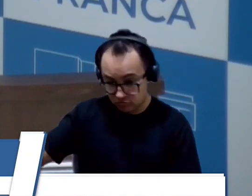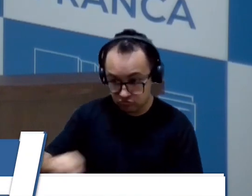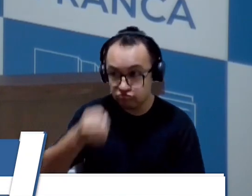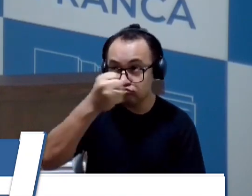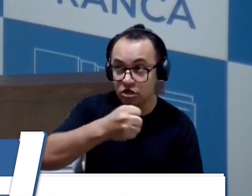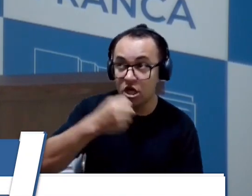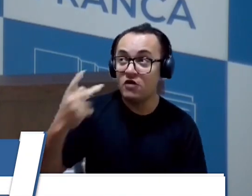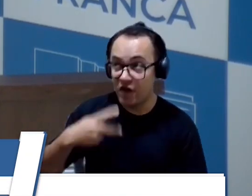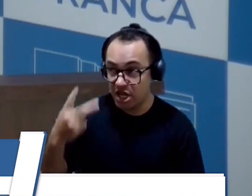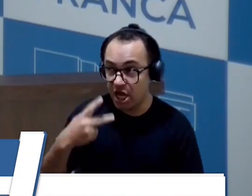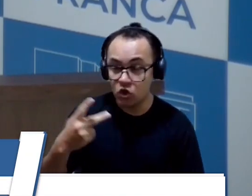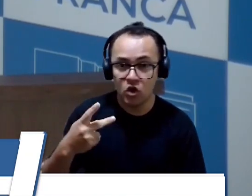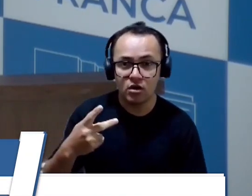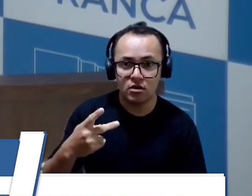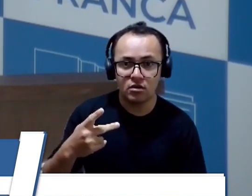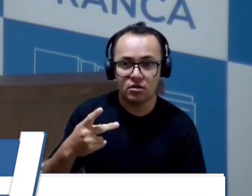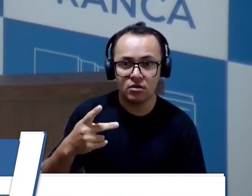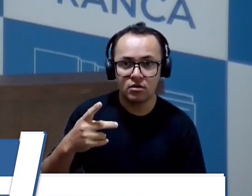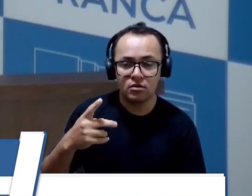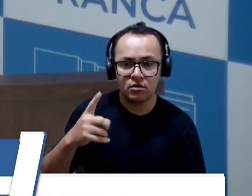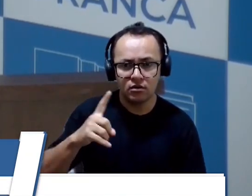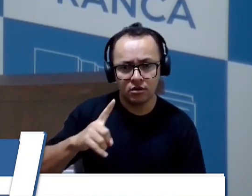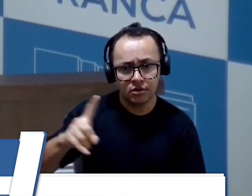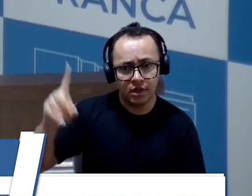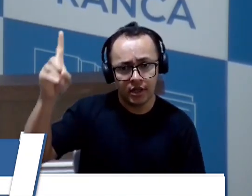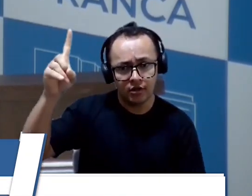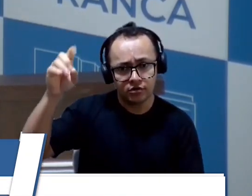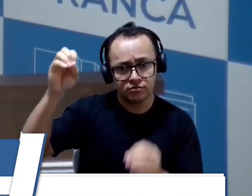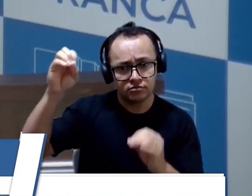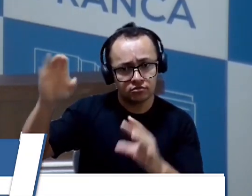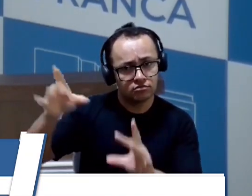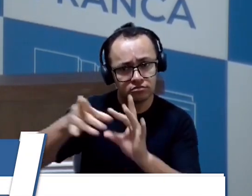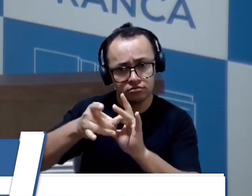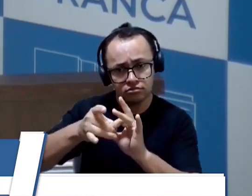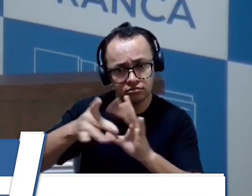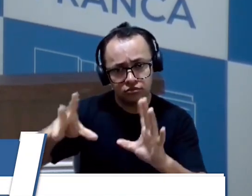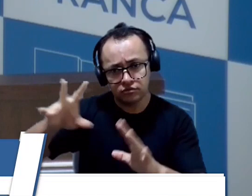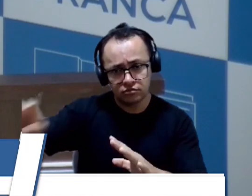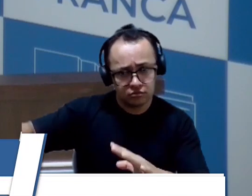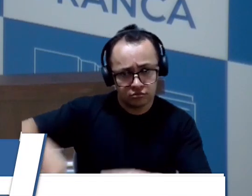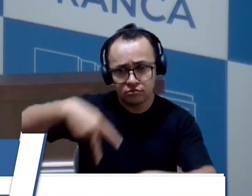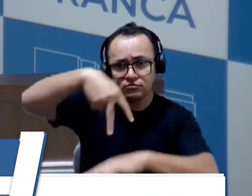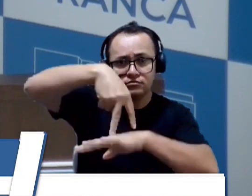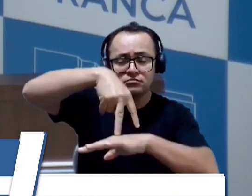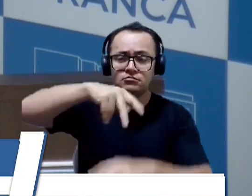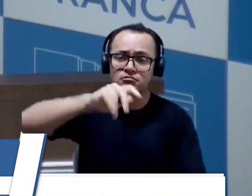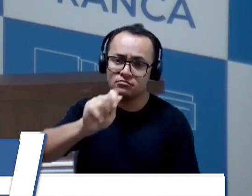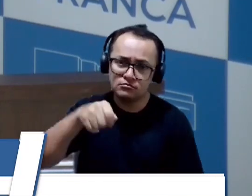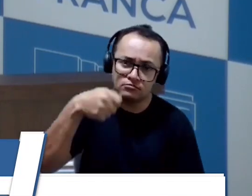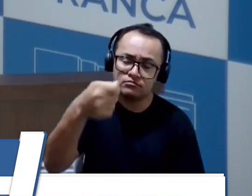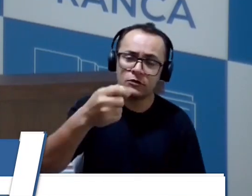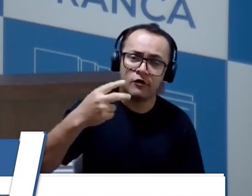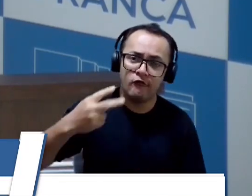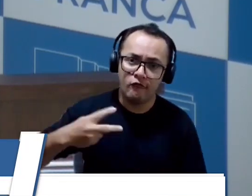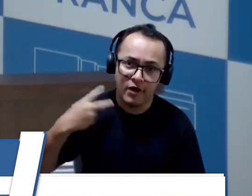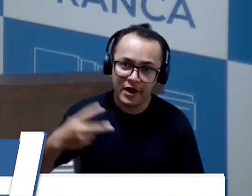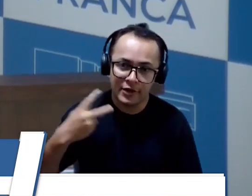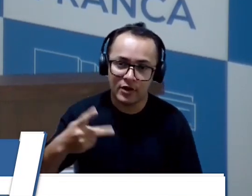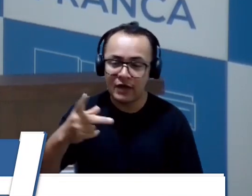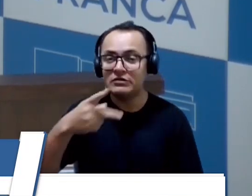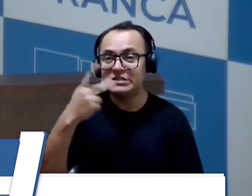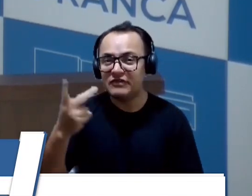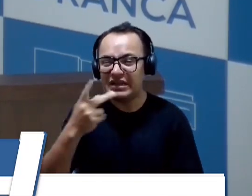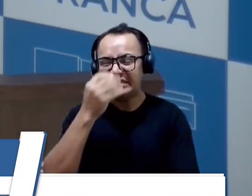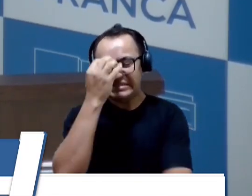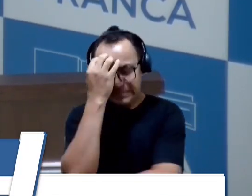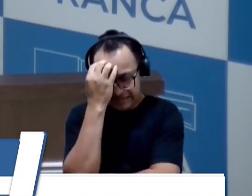Deus pode até permitir te dar oportunidade para você um dia chegar aqui e falar assim, eu